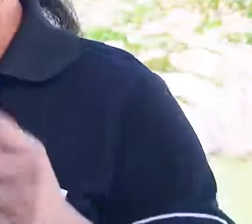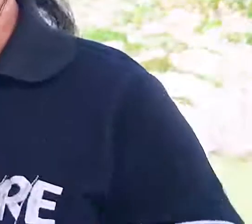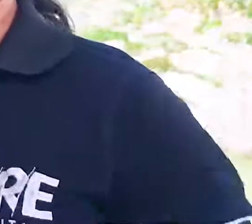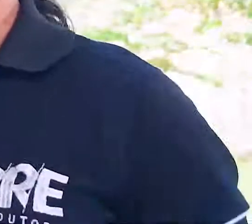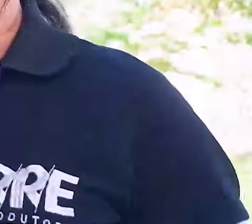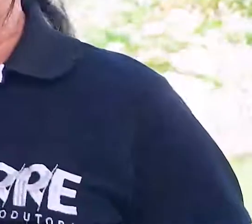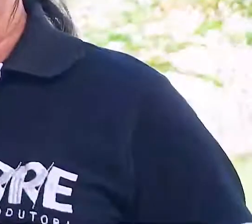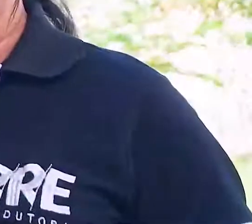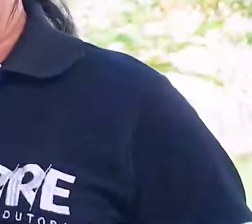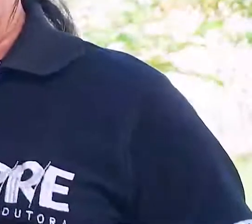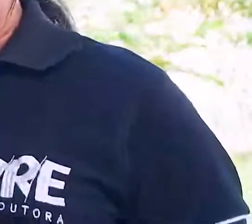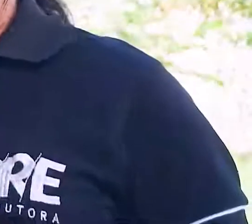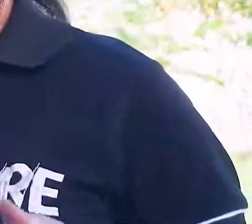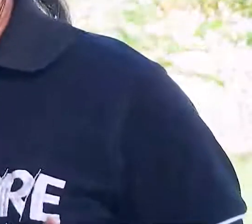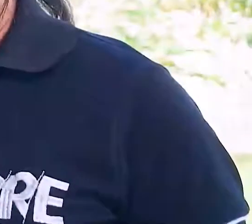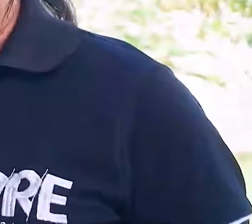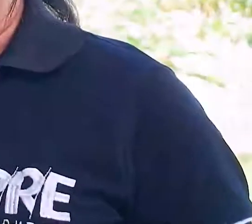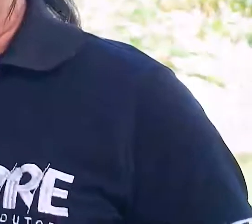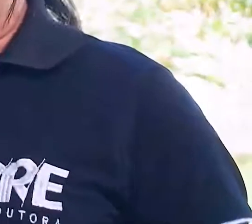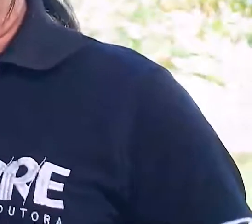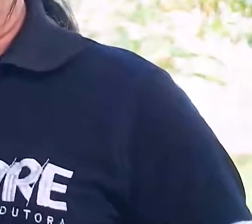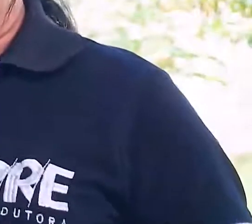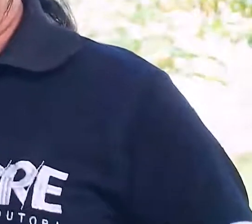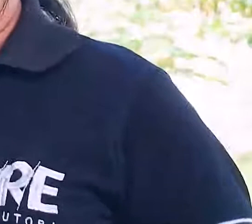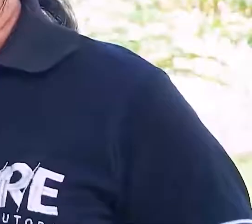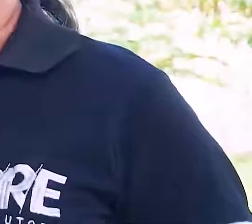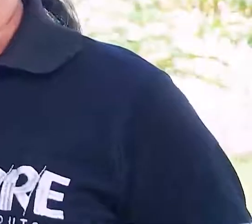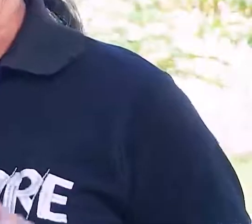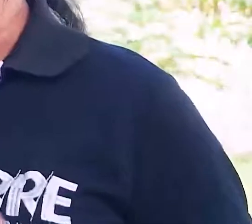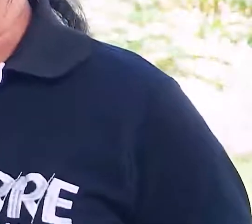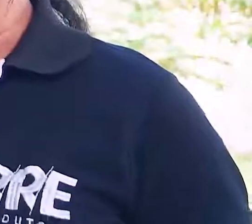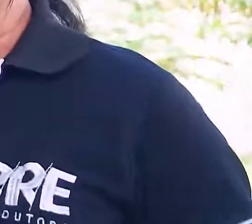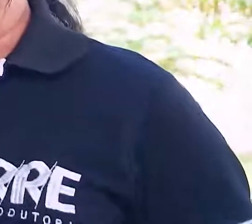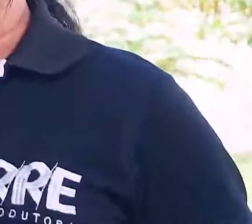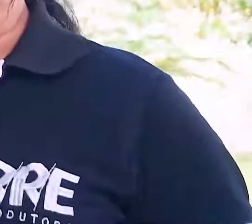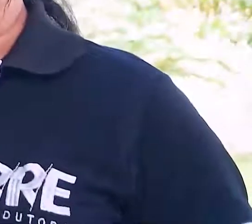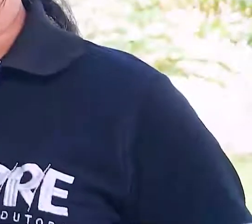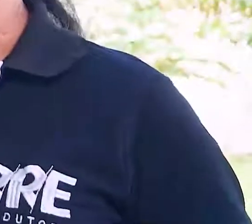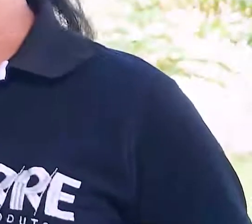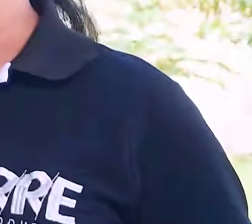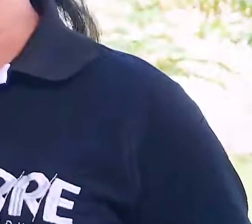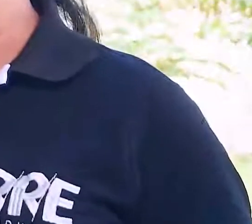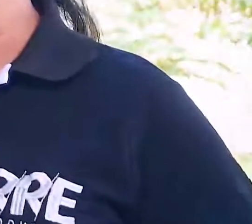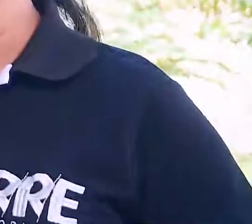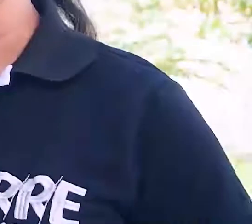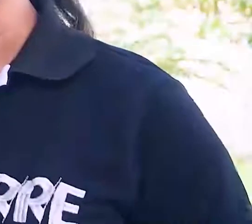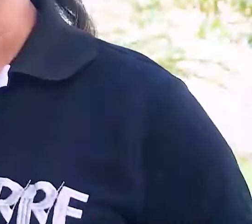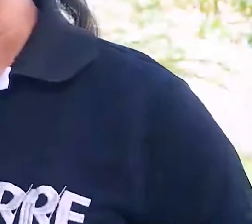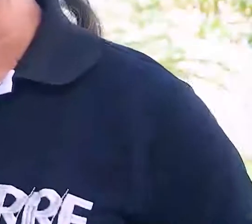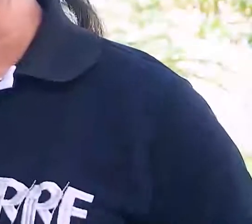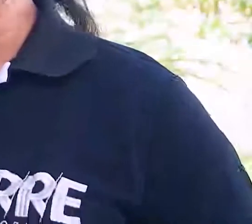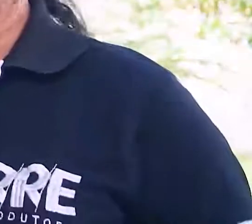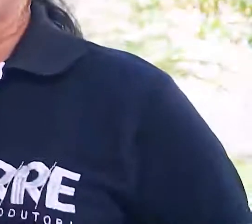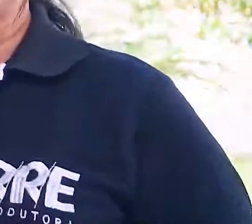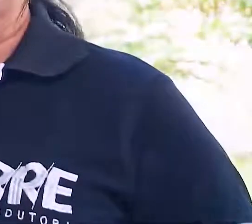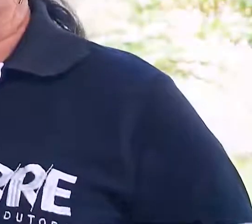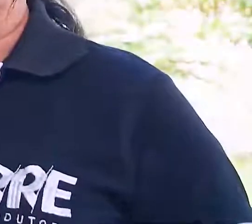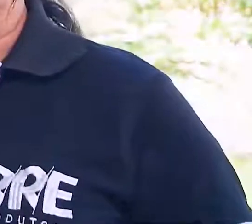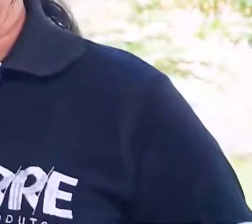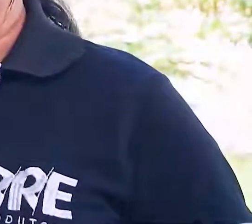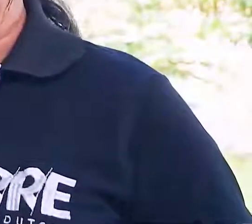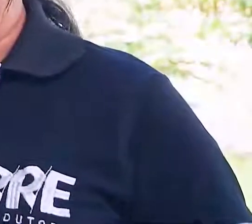como um direito de todos? A prática da atividade física por crianças e adolescentes contribui de forma marcante para o